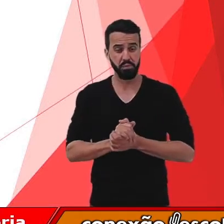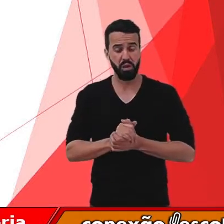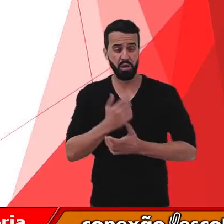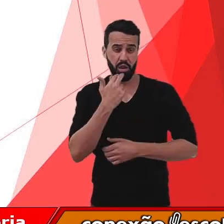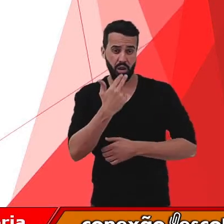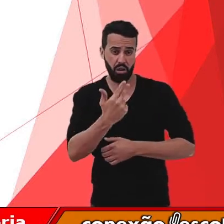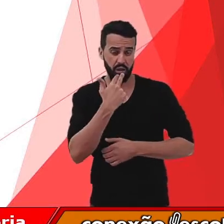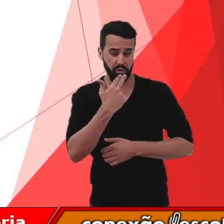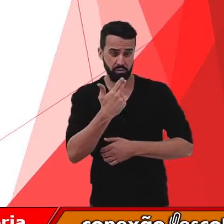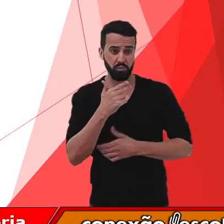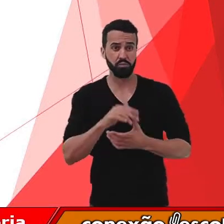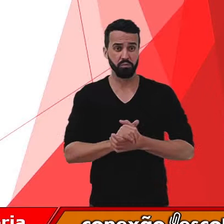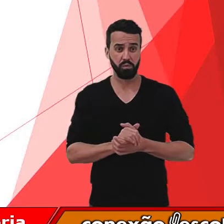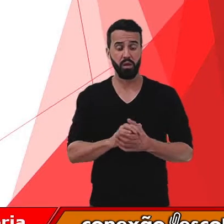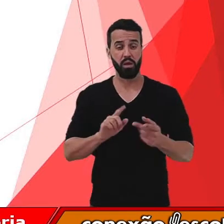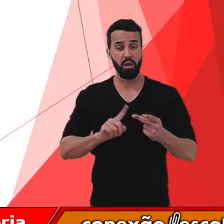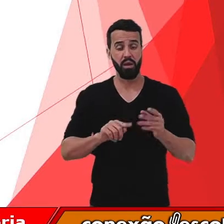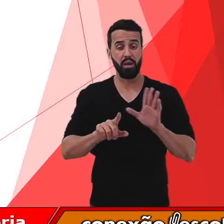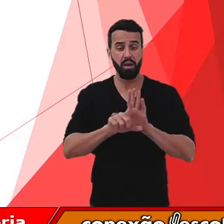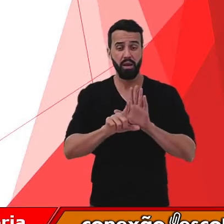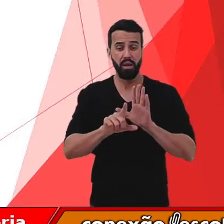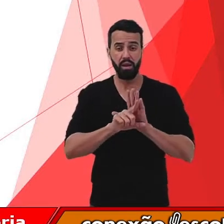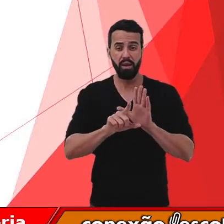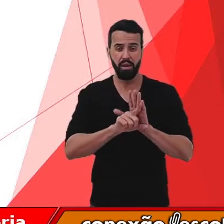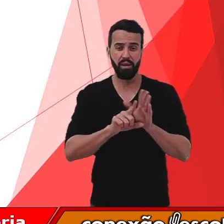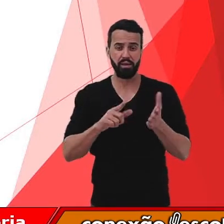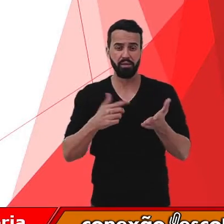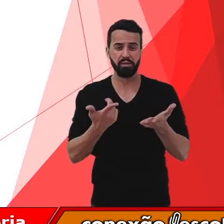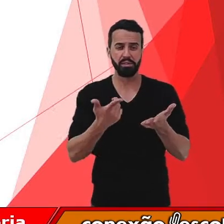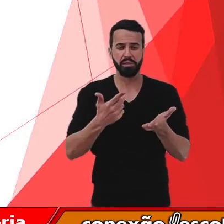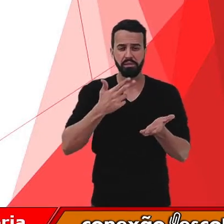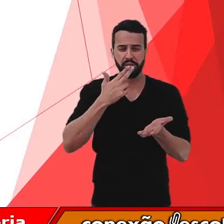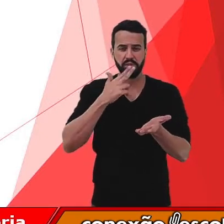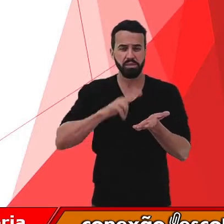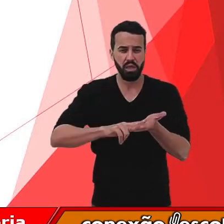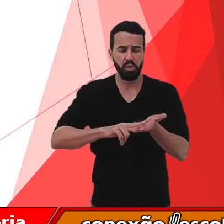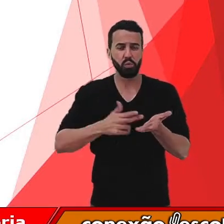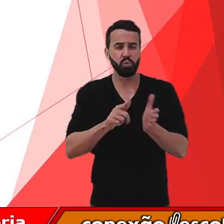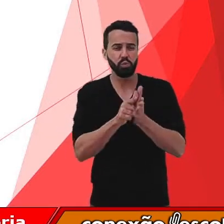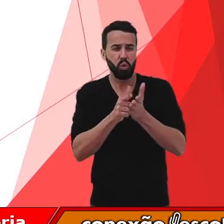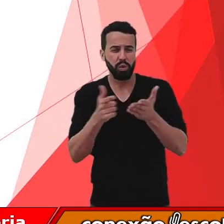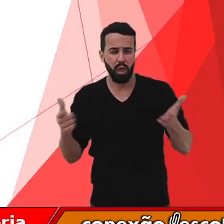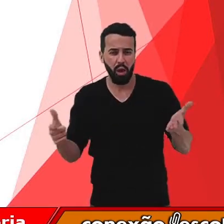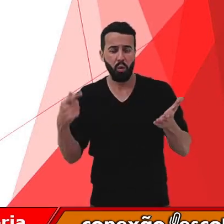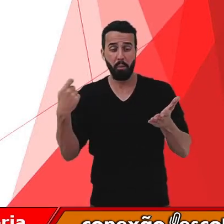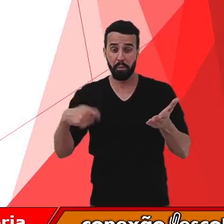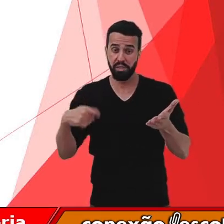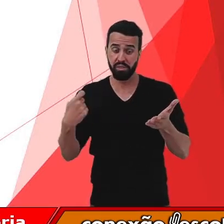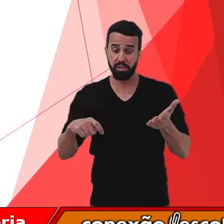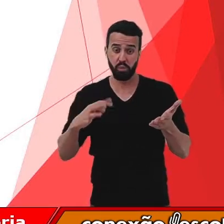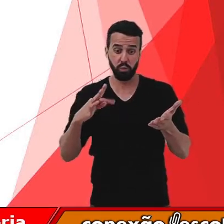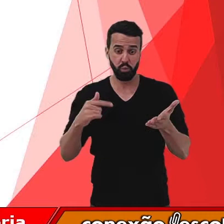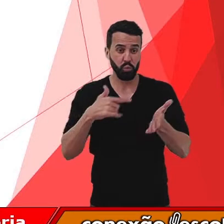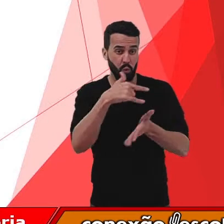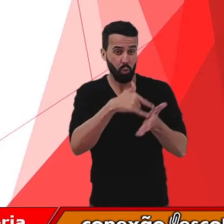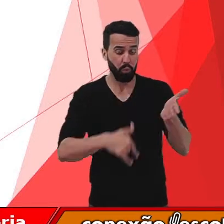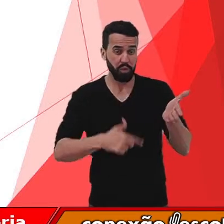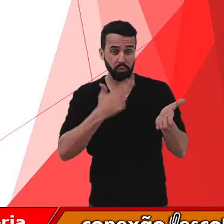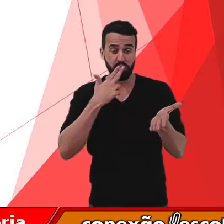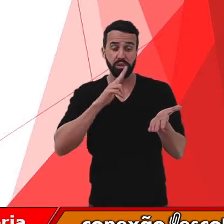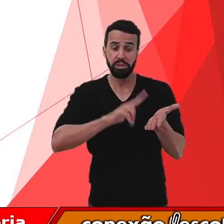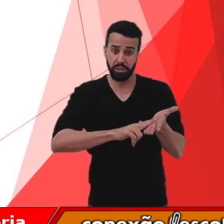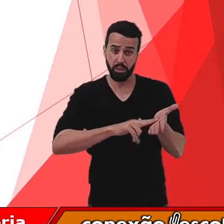ingleses. Lei do selo, todo documento, jornal deveria ter um selo que era